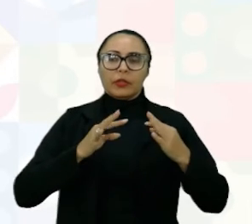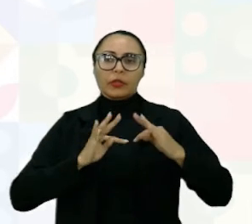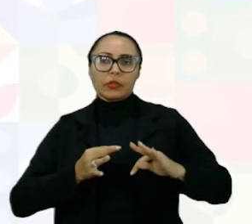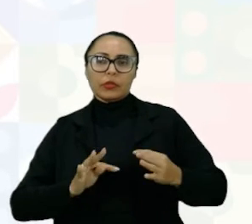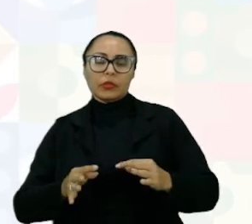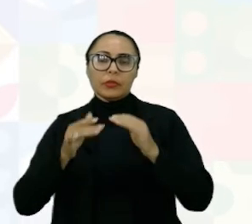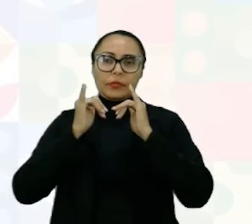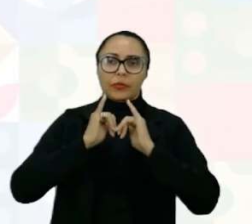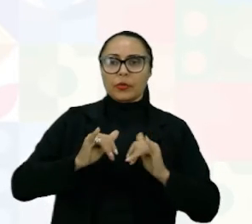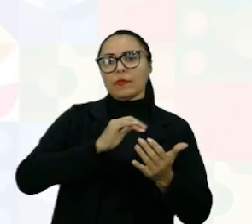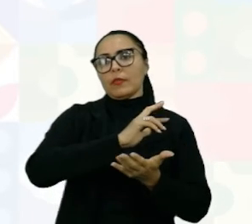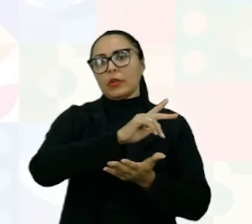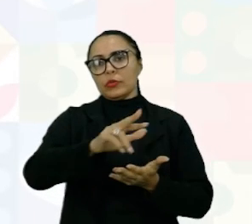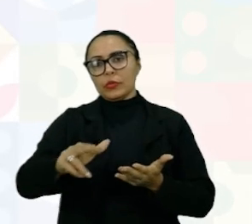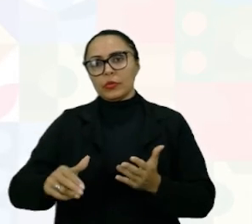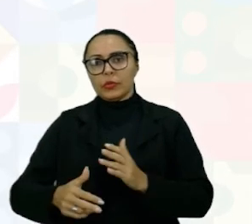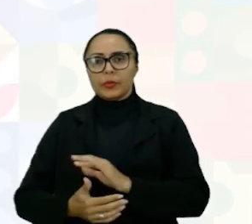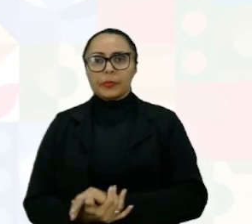outros.